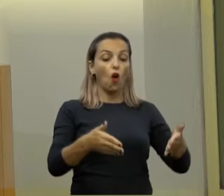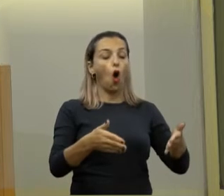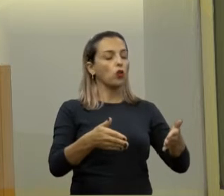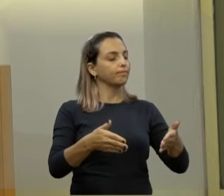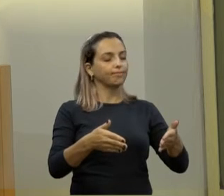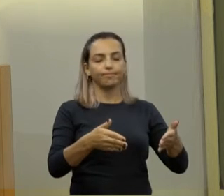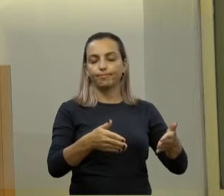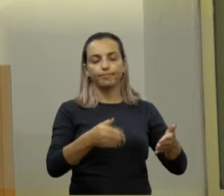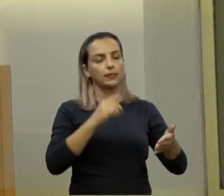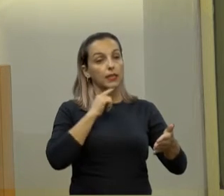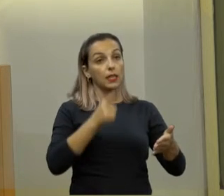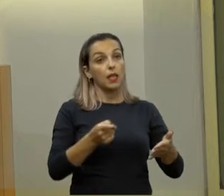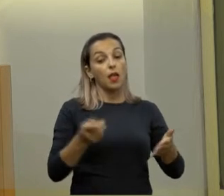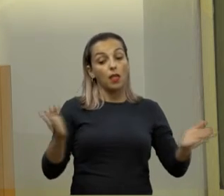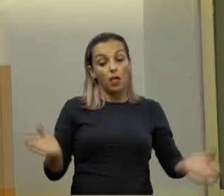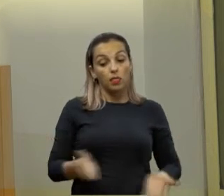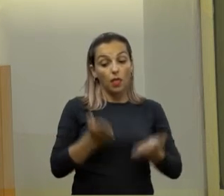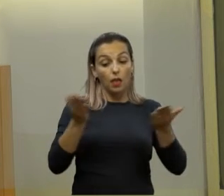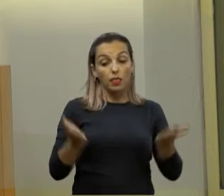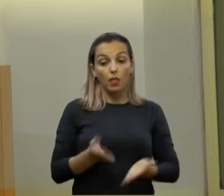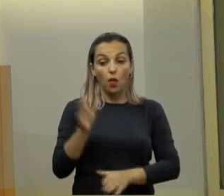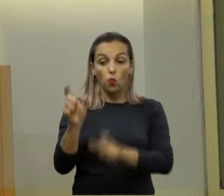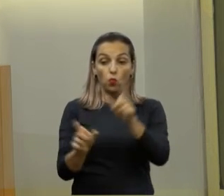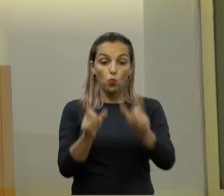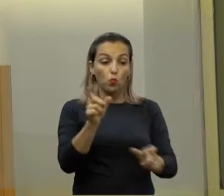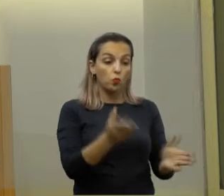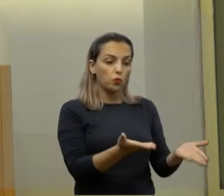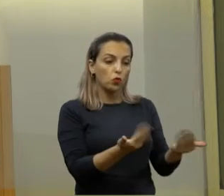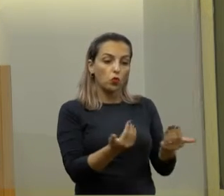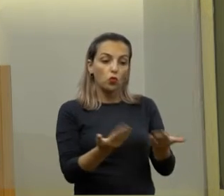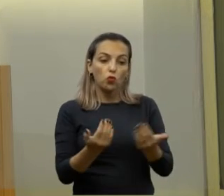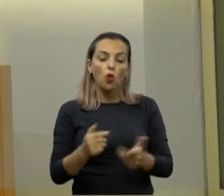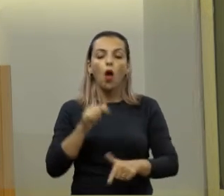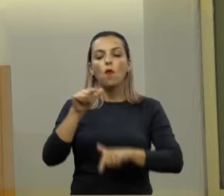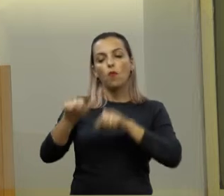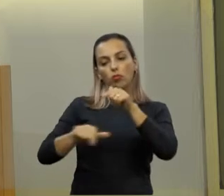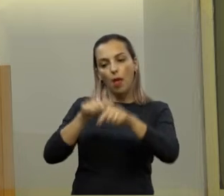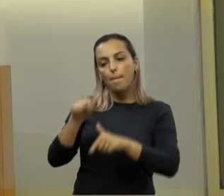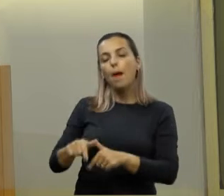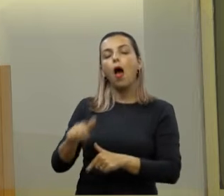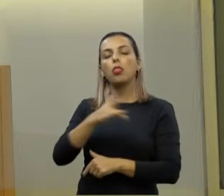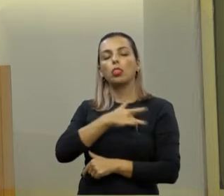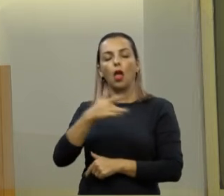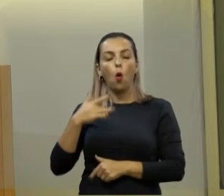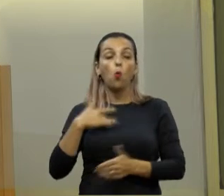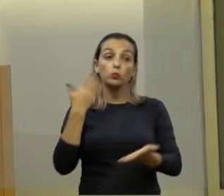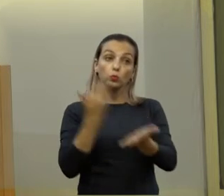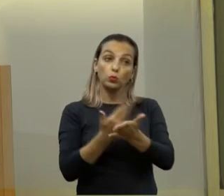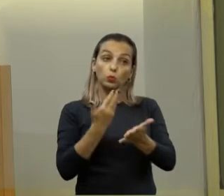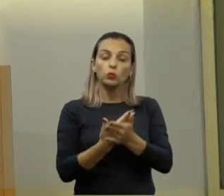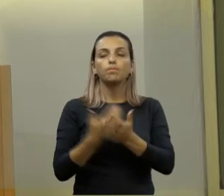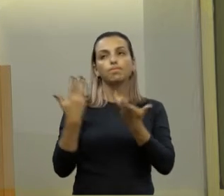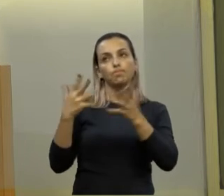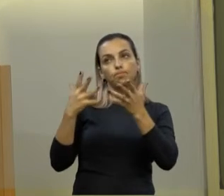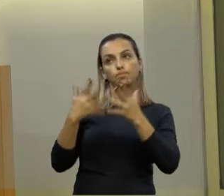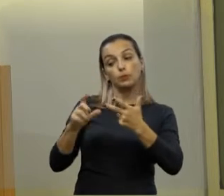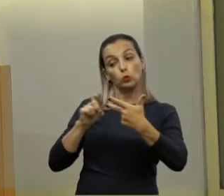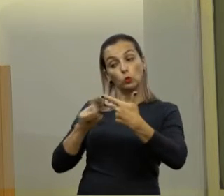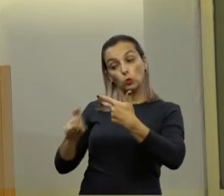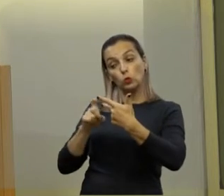ela apenas incentivos jovens ao estudo ao trabalho e à saúde Então tá de parabéns executivo